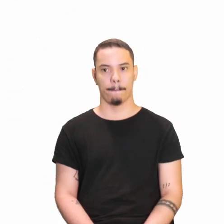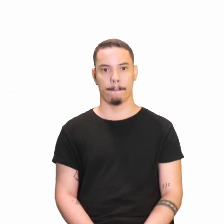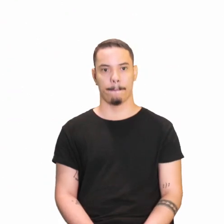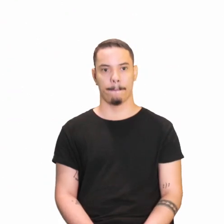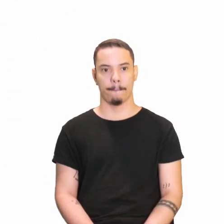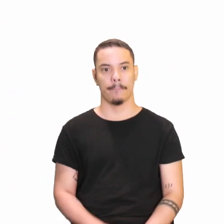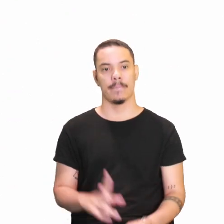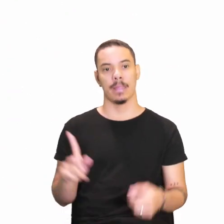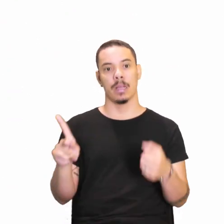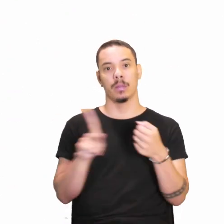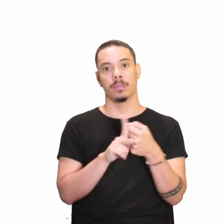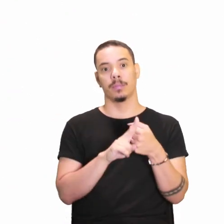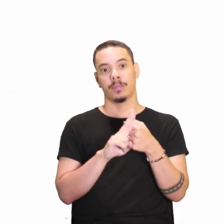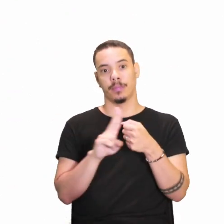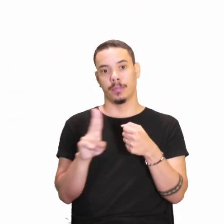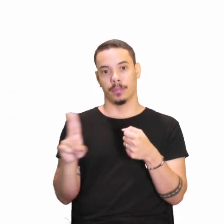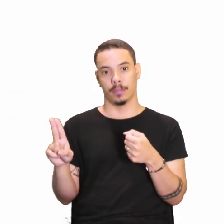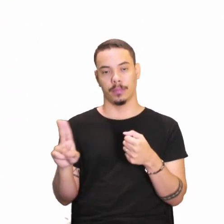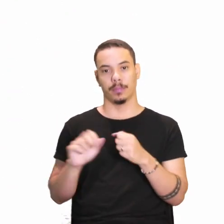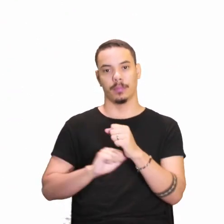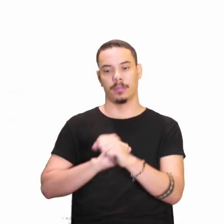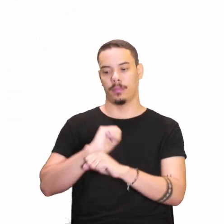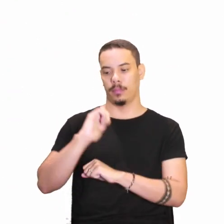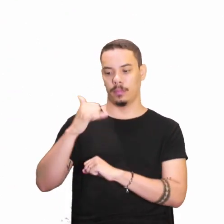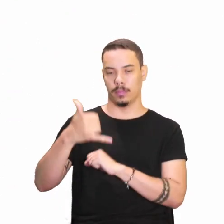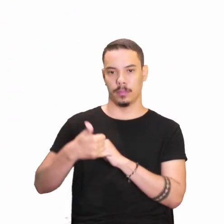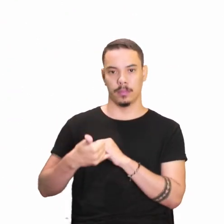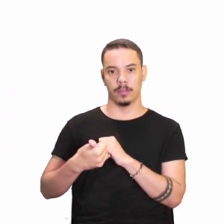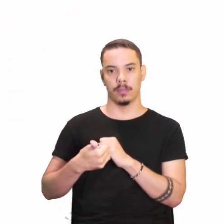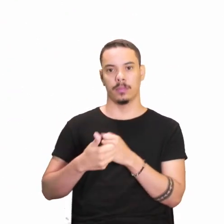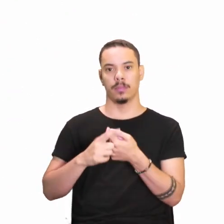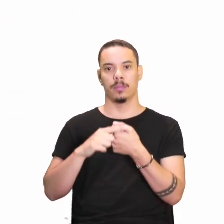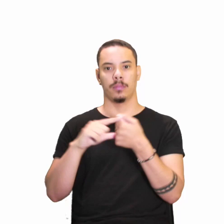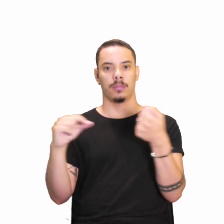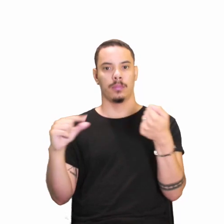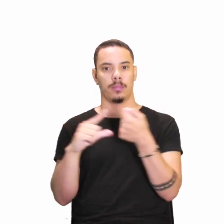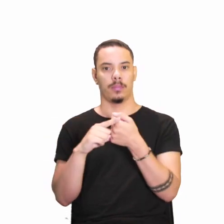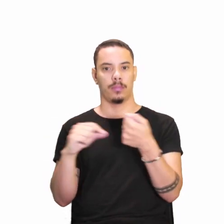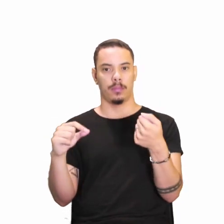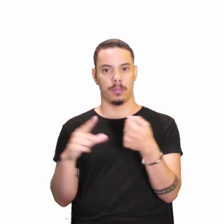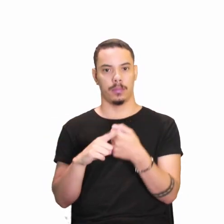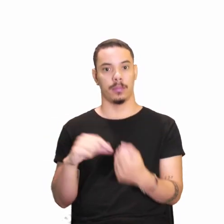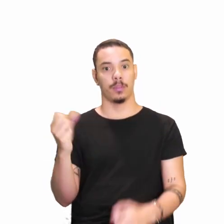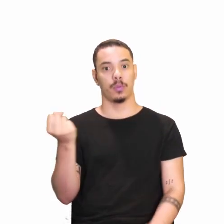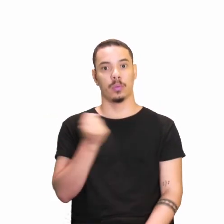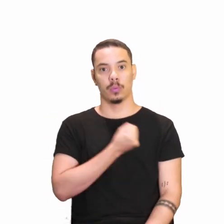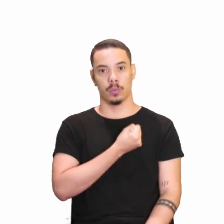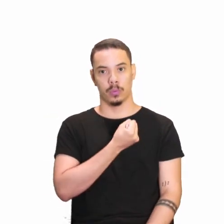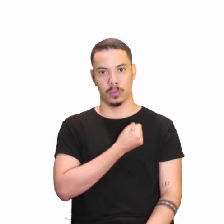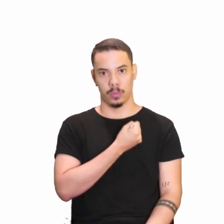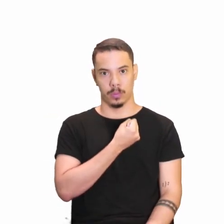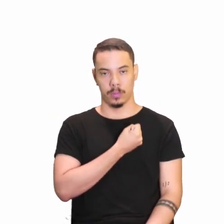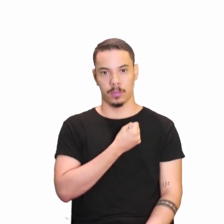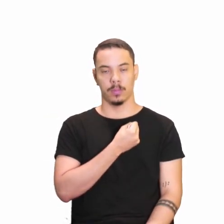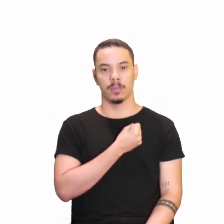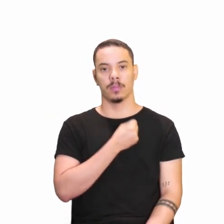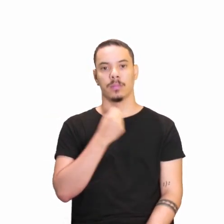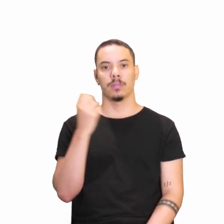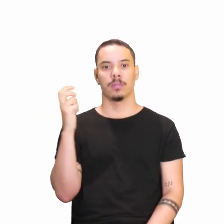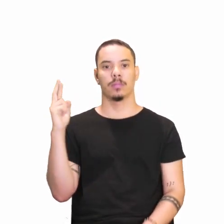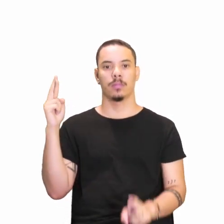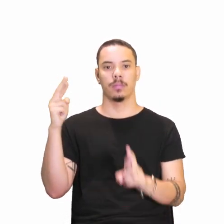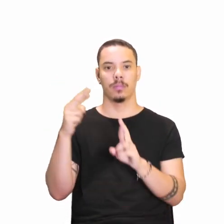Os pronomes, os adjetivos, os artigos e numerais se